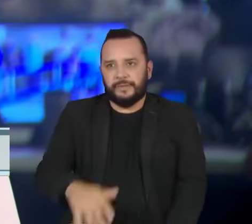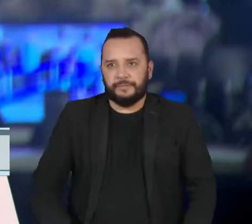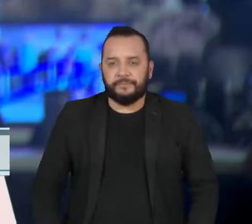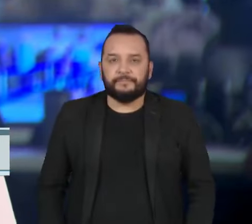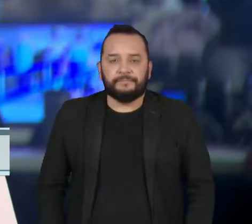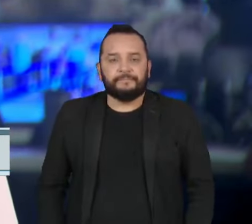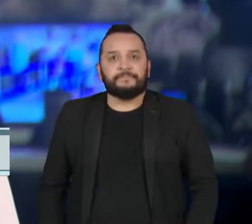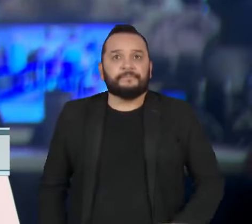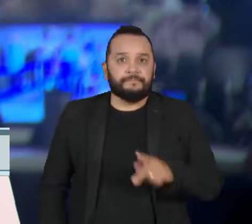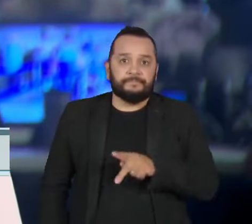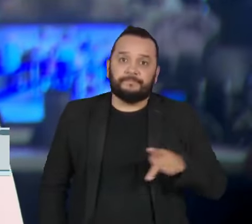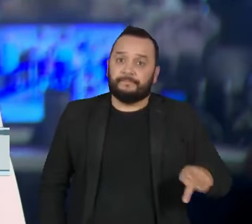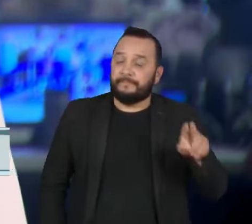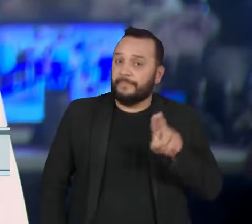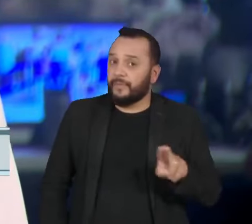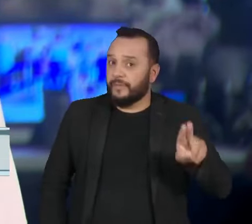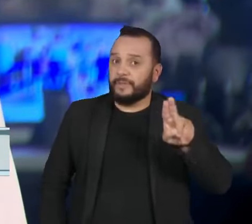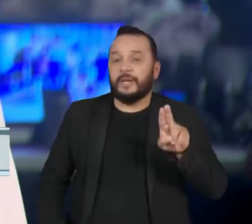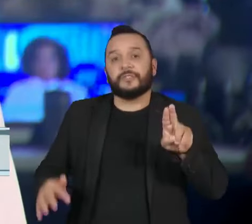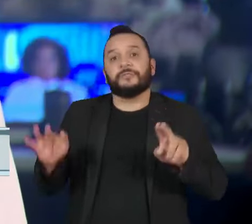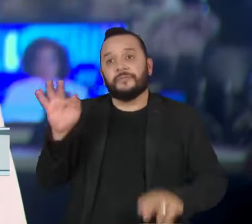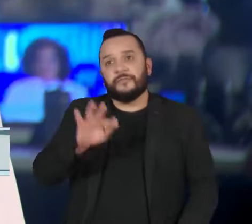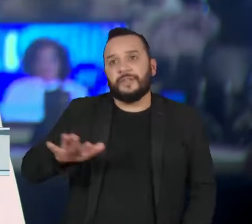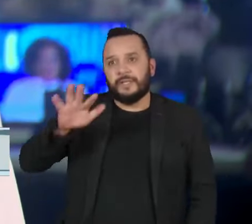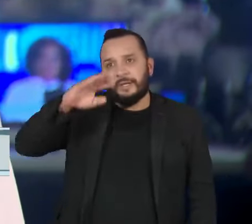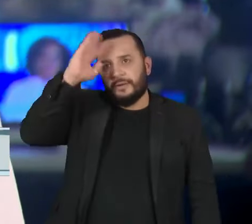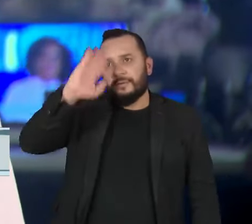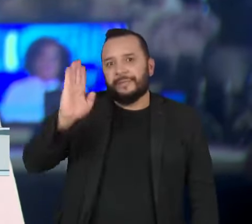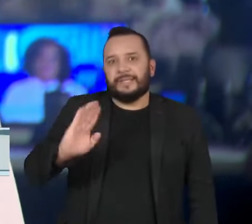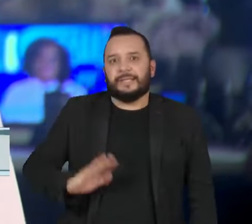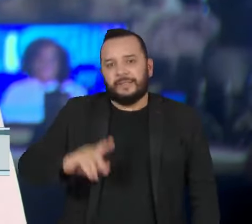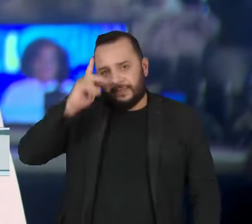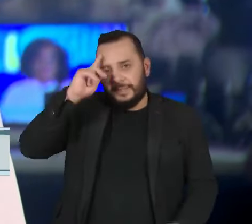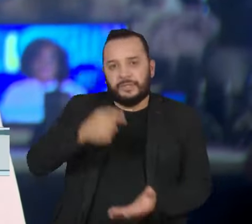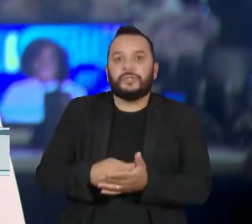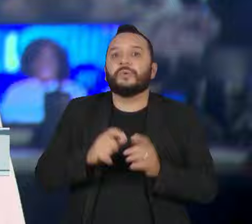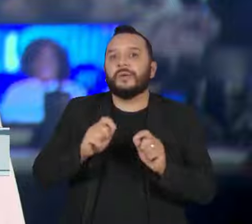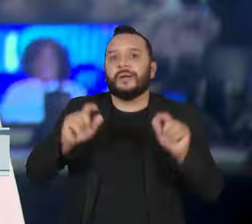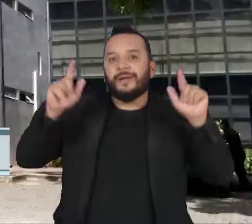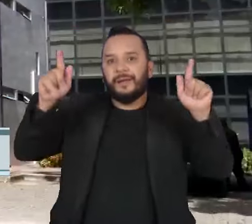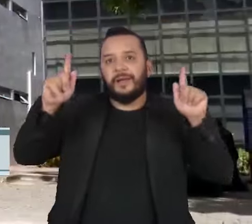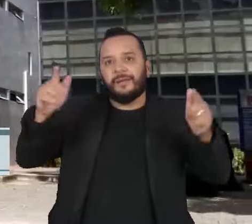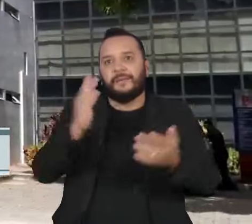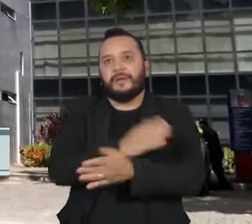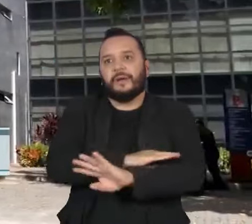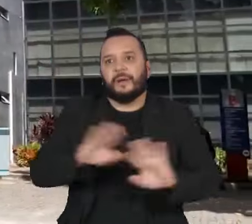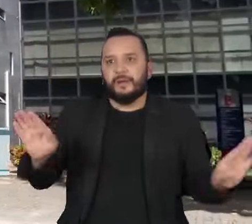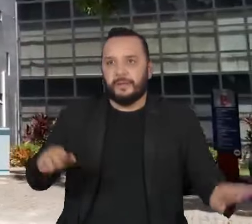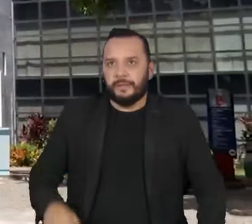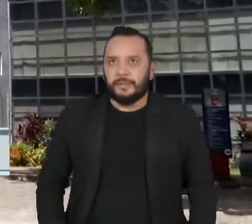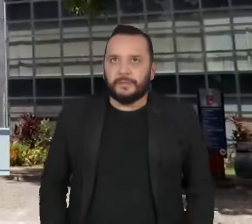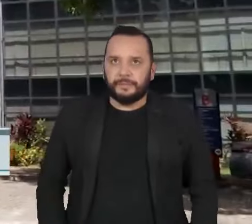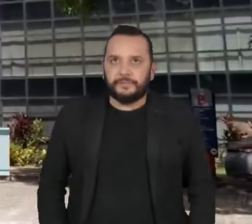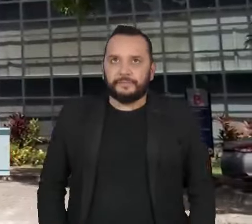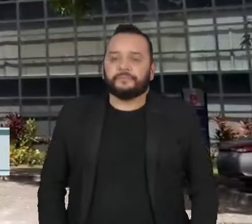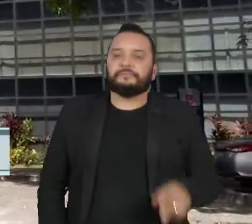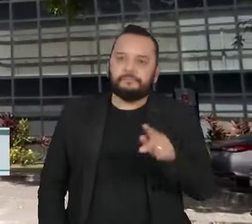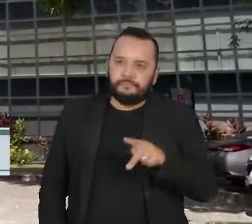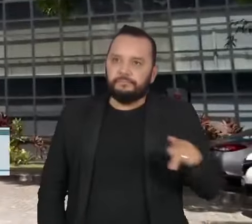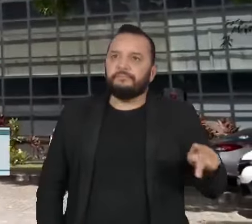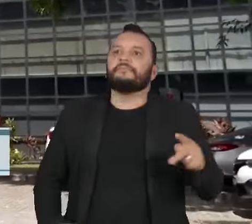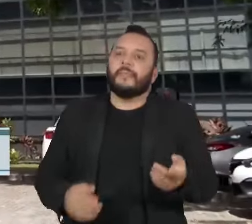os professores das universidades federais do país decidiram encerrar a greve os docentes